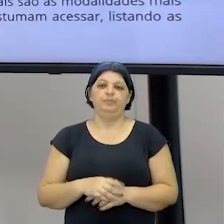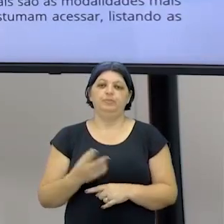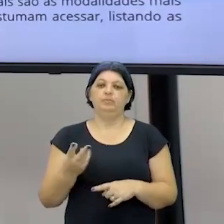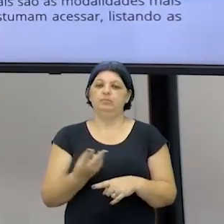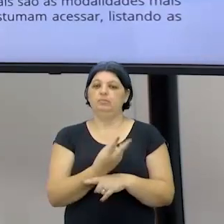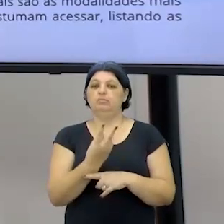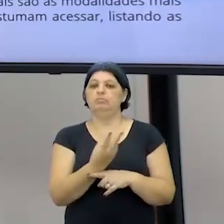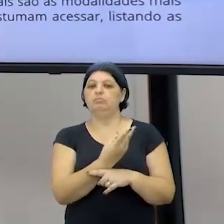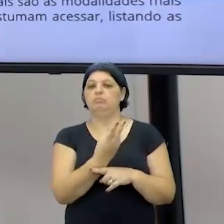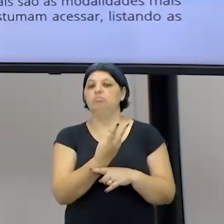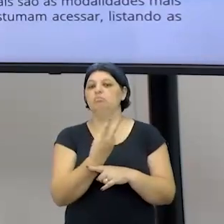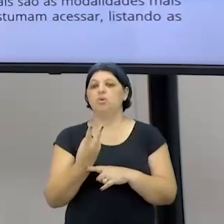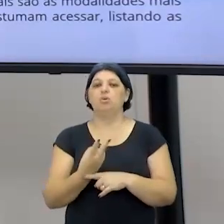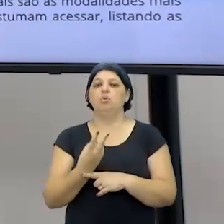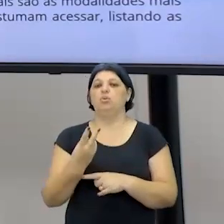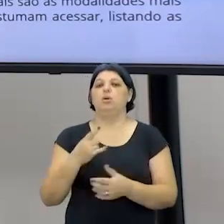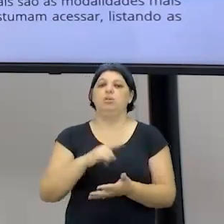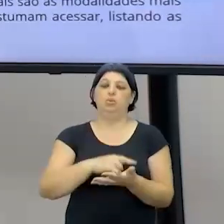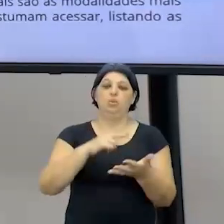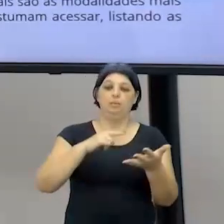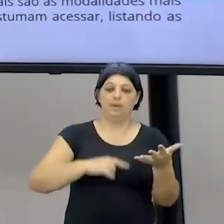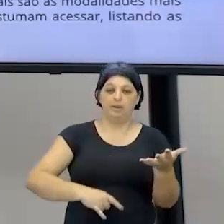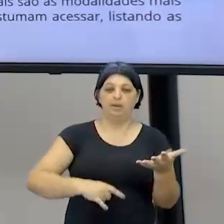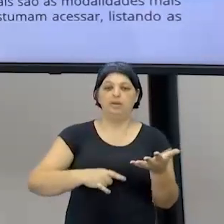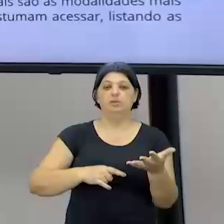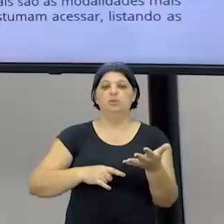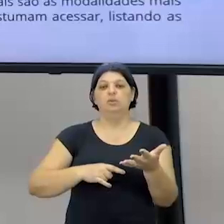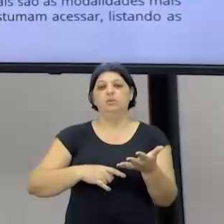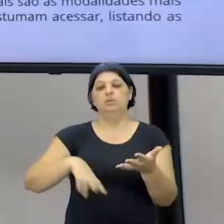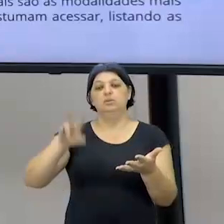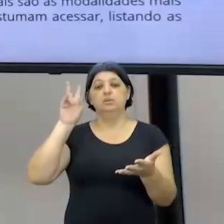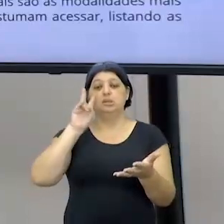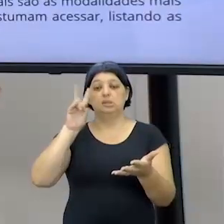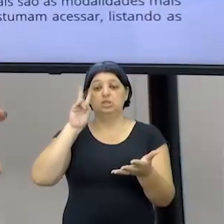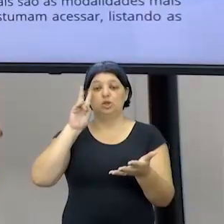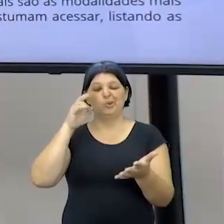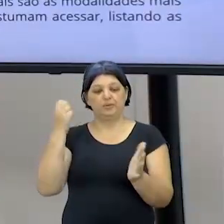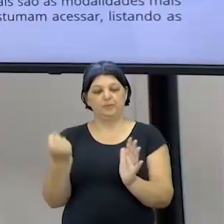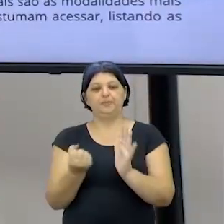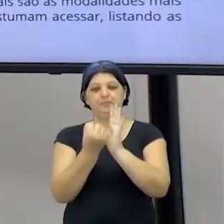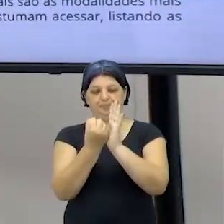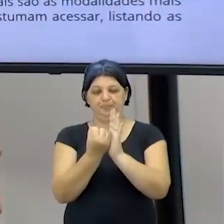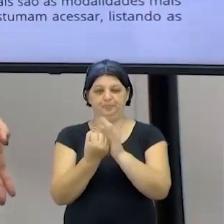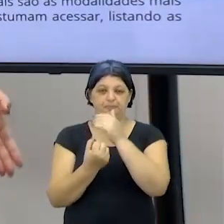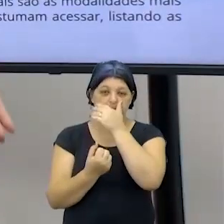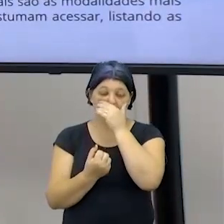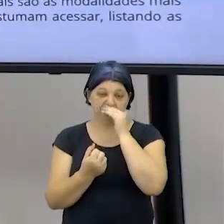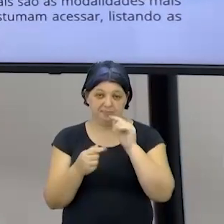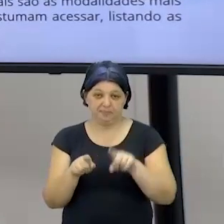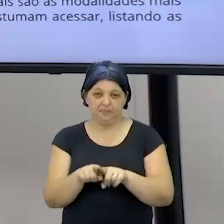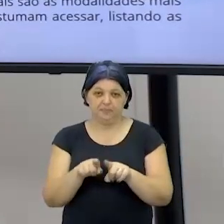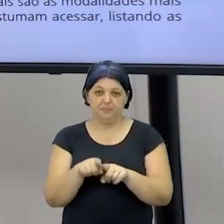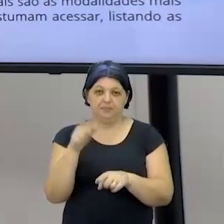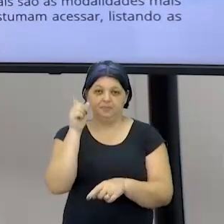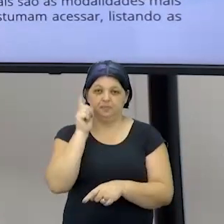realmente de procurar documentos, procurar registros, para que a gente consiga